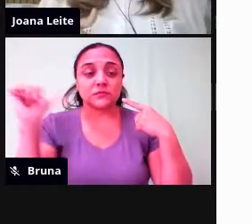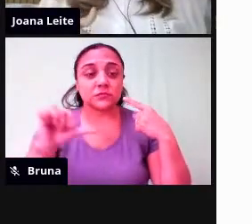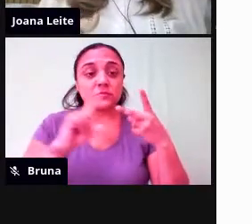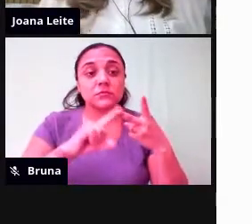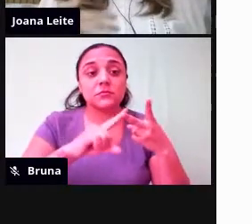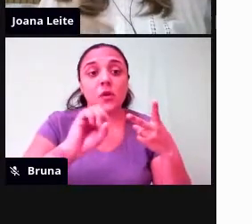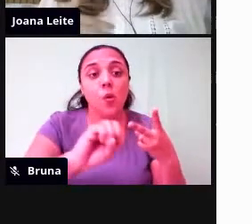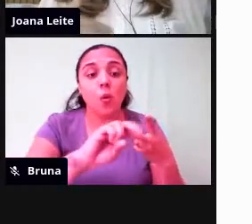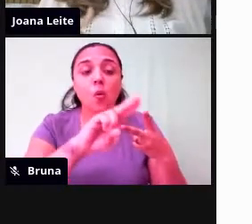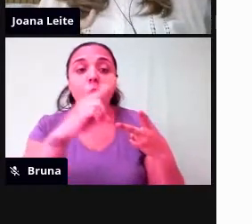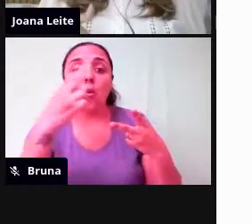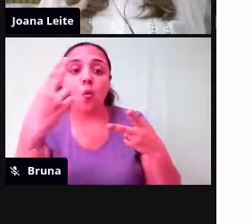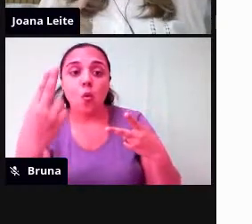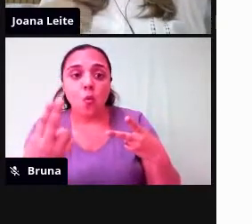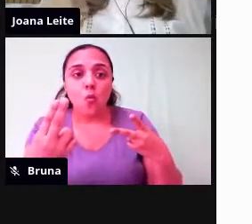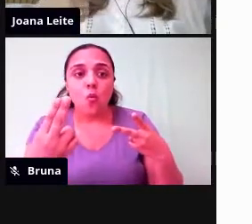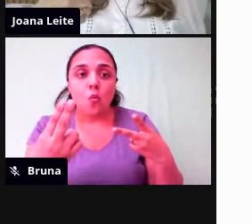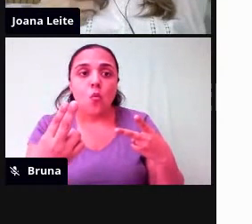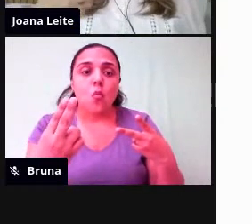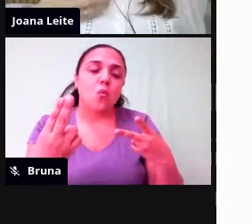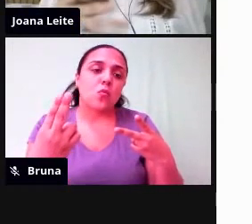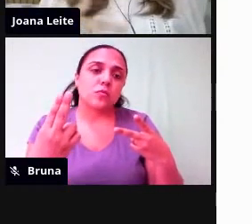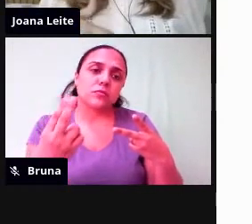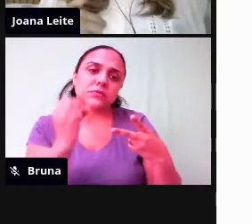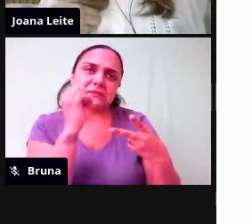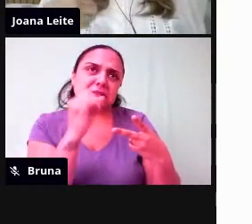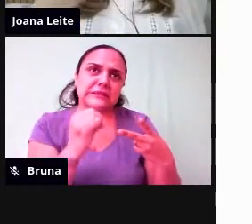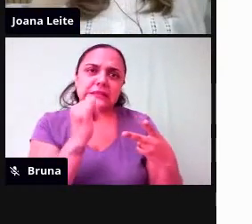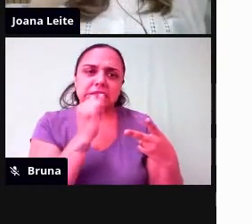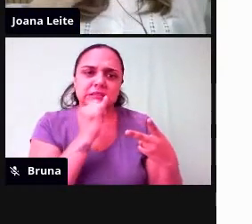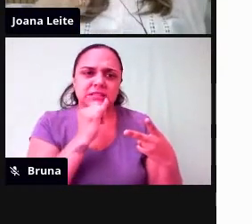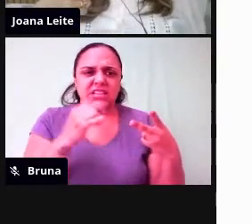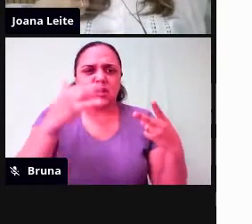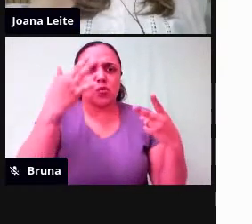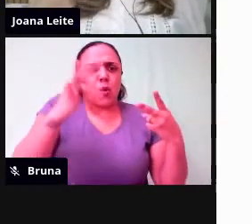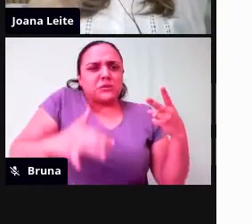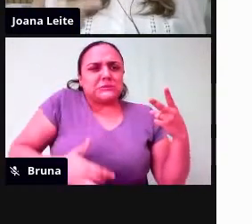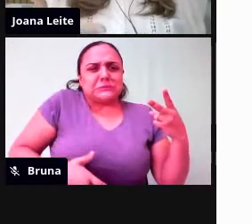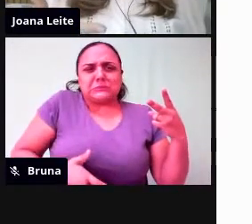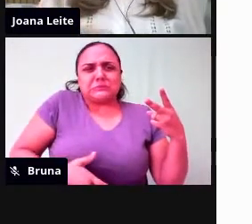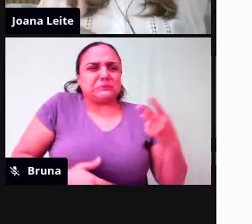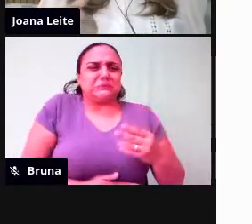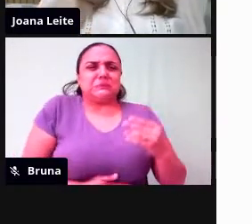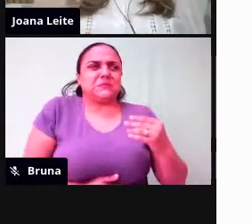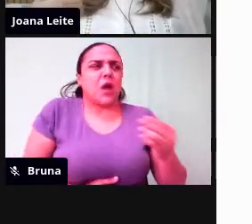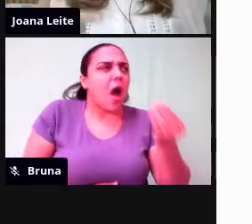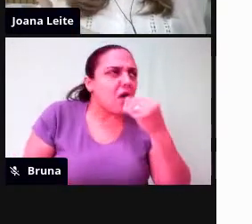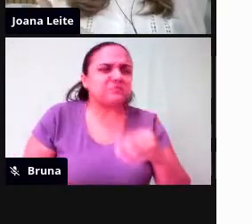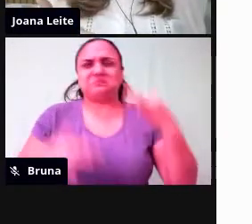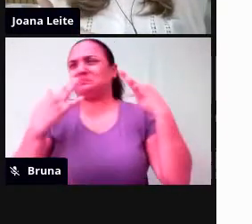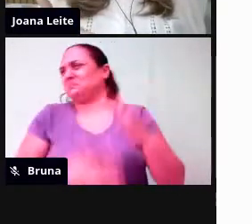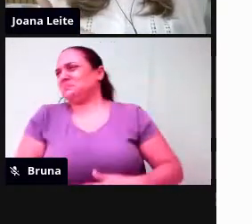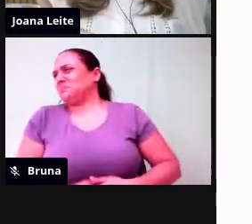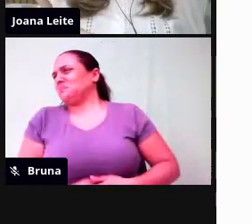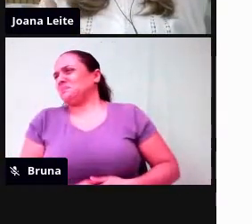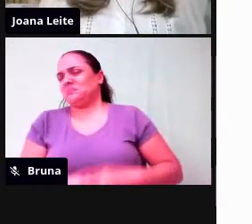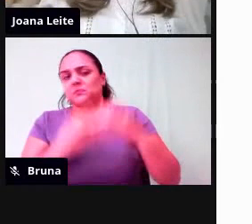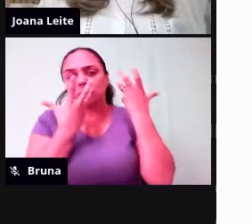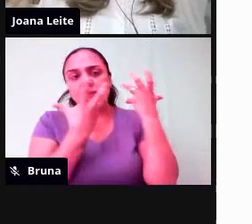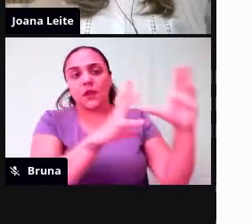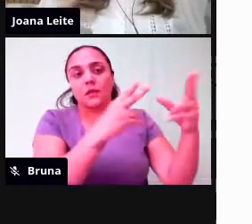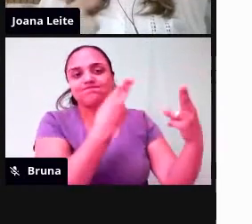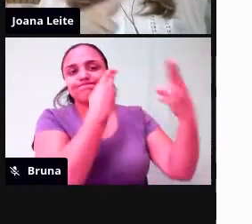Alterações orgânicas relacionadas com alguma patologia, então, se gastrite, otite, amidalite, refluxo